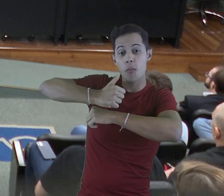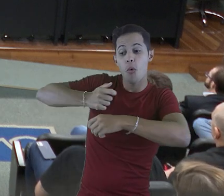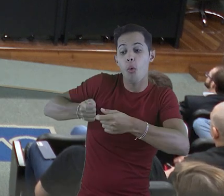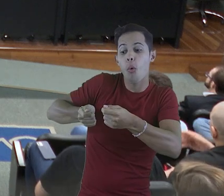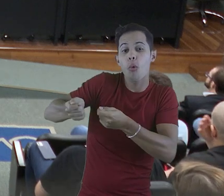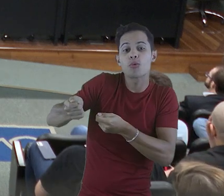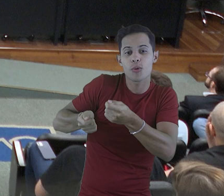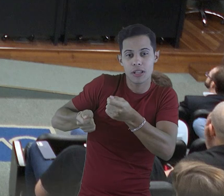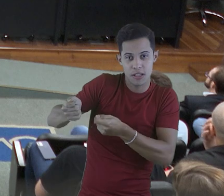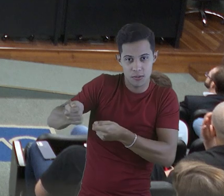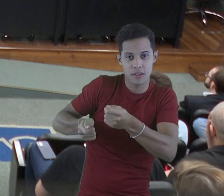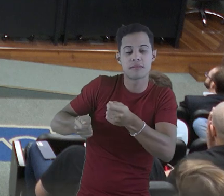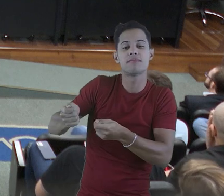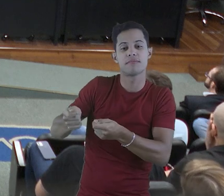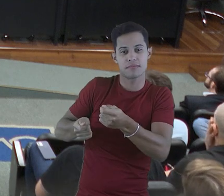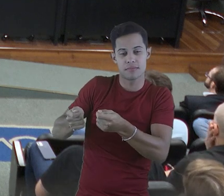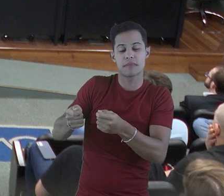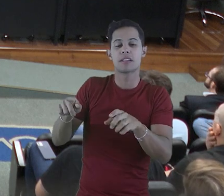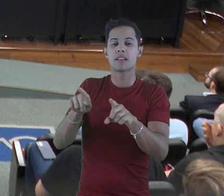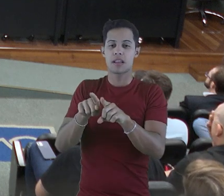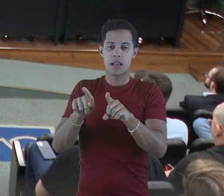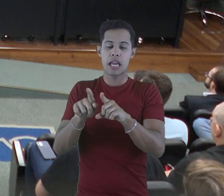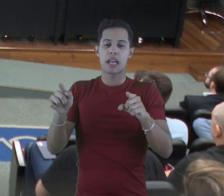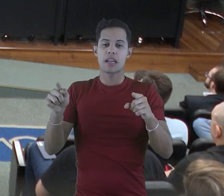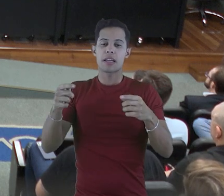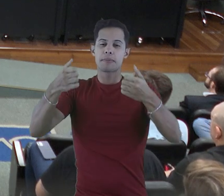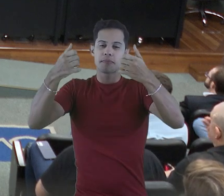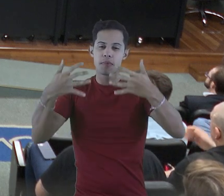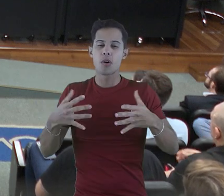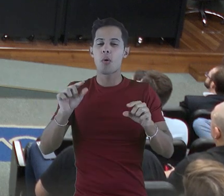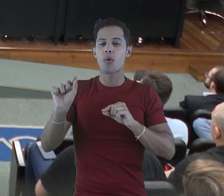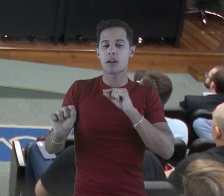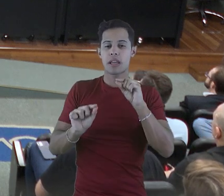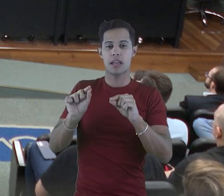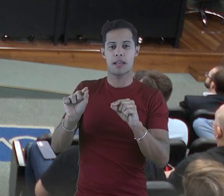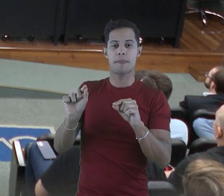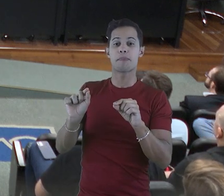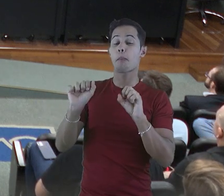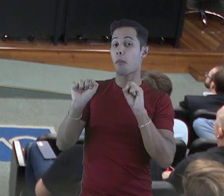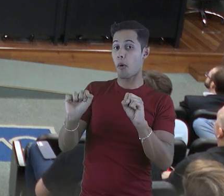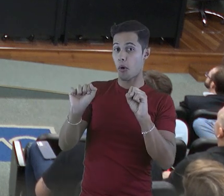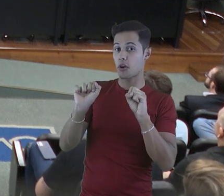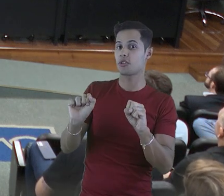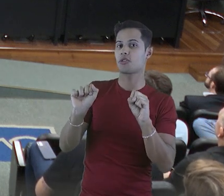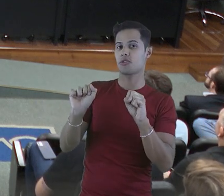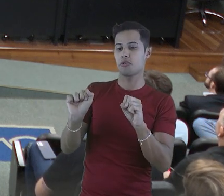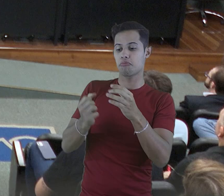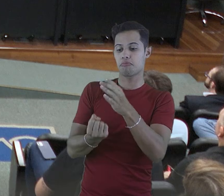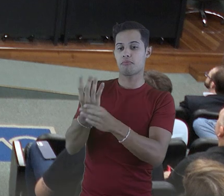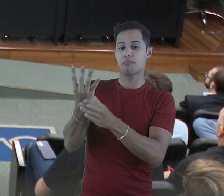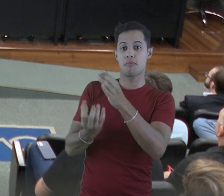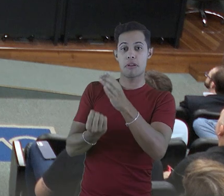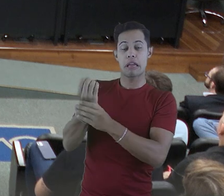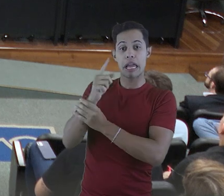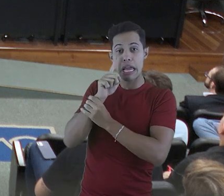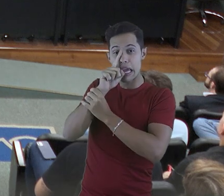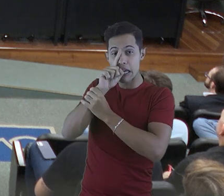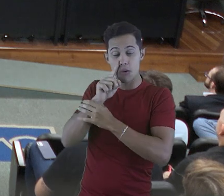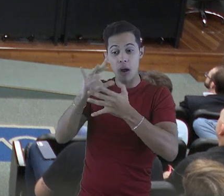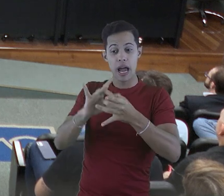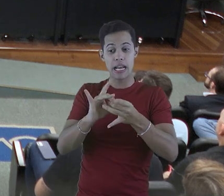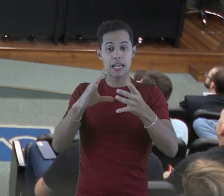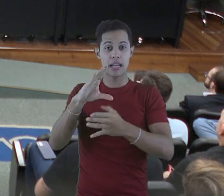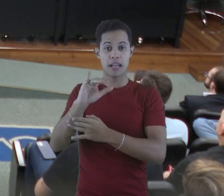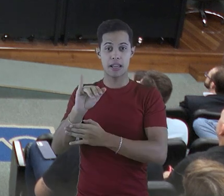de tratamento das pessoas que podem gerar riscos às liberdades civis e aos direitos e garantias fundamentais bem como medidas